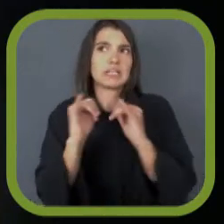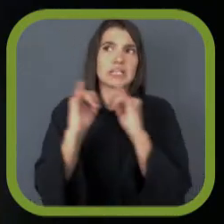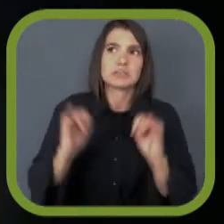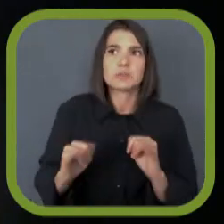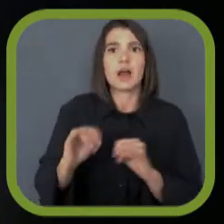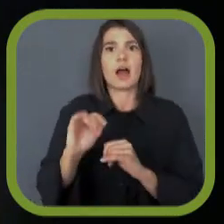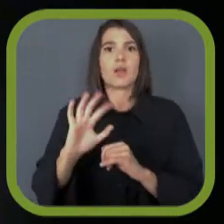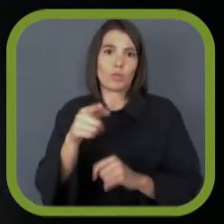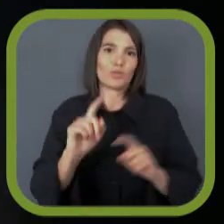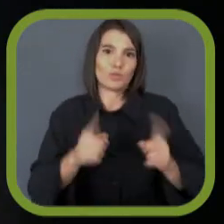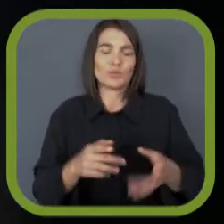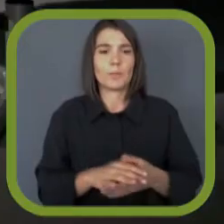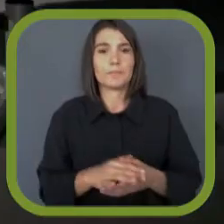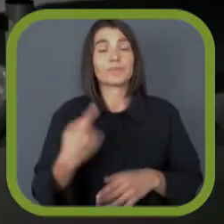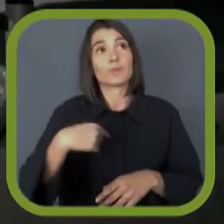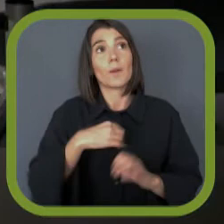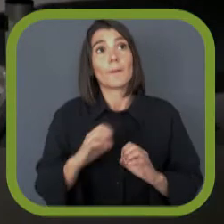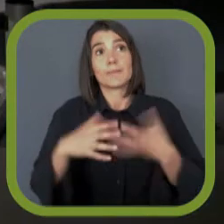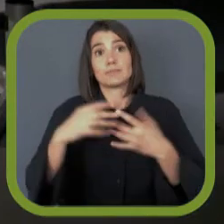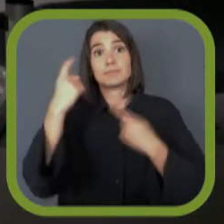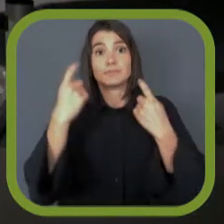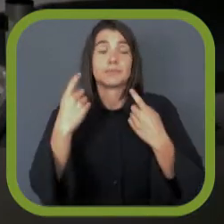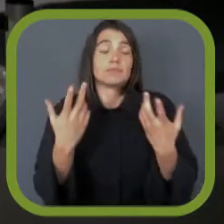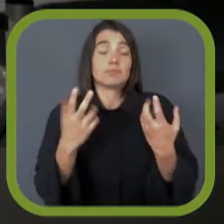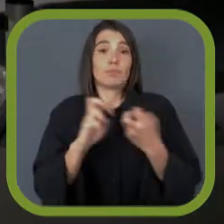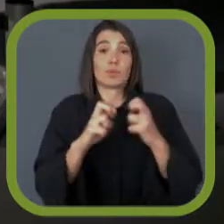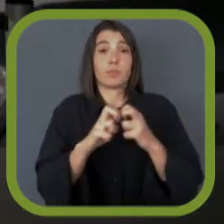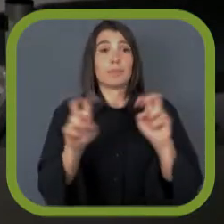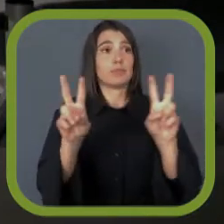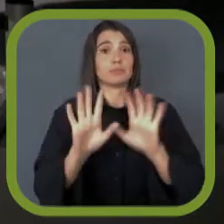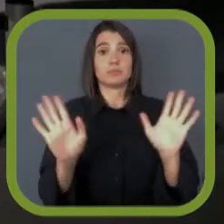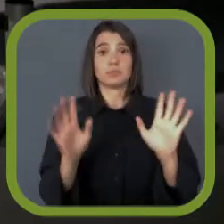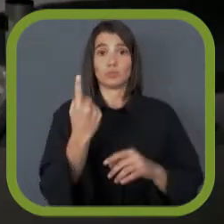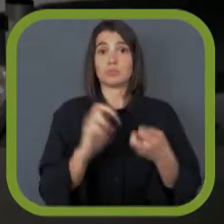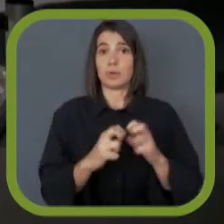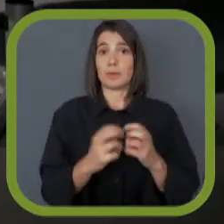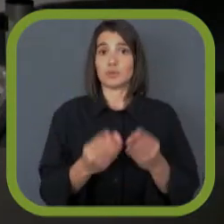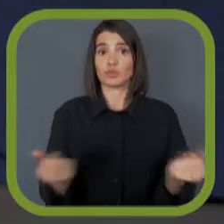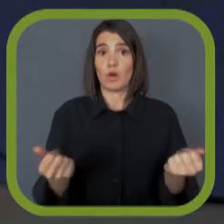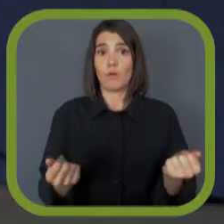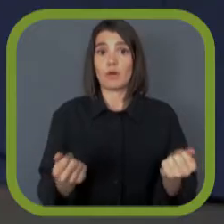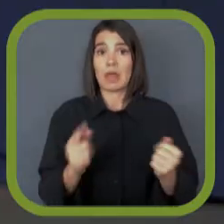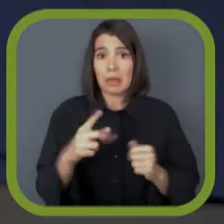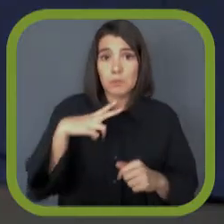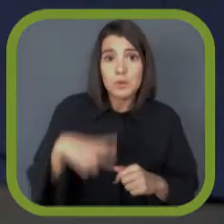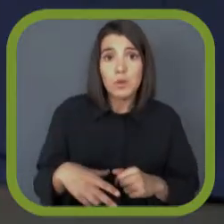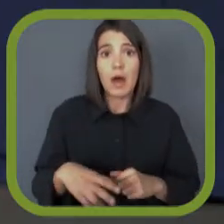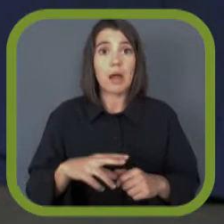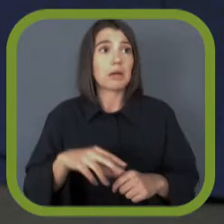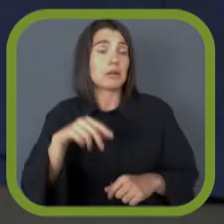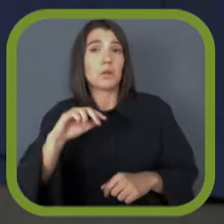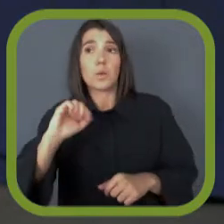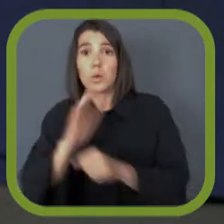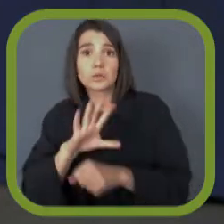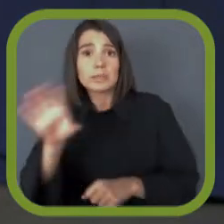nível internacional, quando começaram? Nós pensámos no problema. Havia um problema para resolver. Agora, se ele iria ser em Portugal, se iria